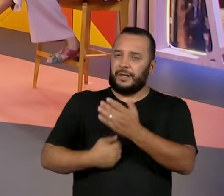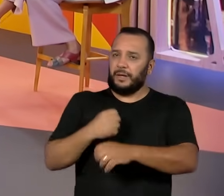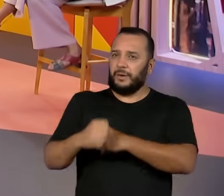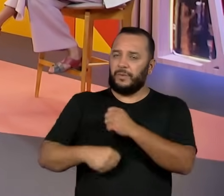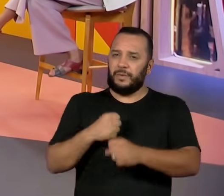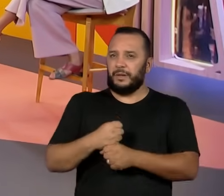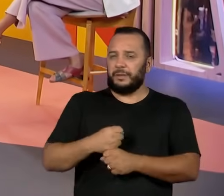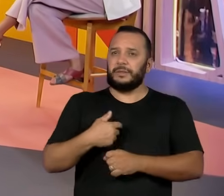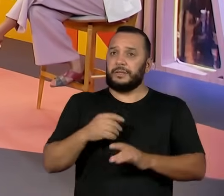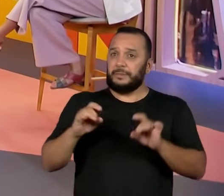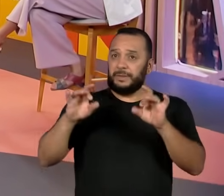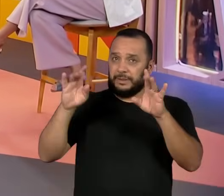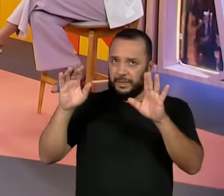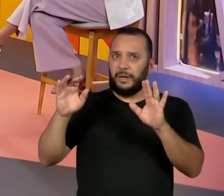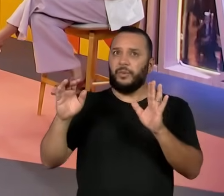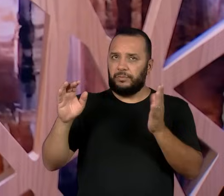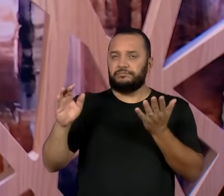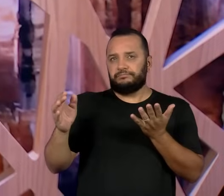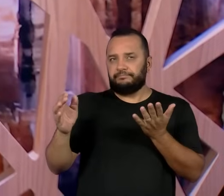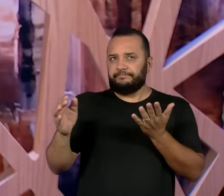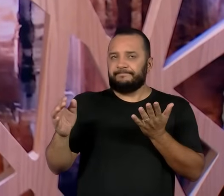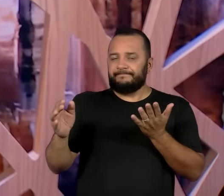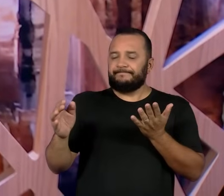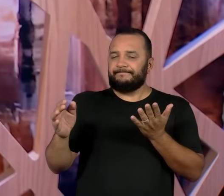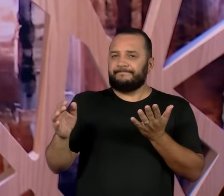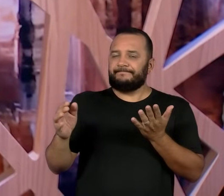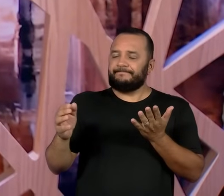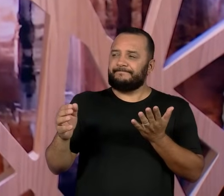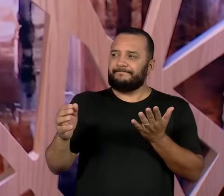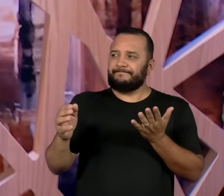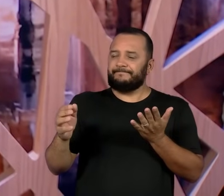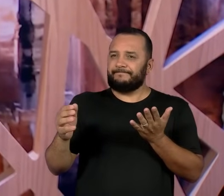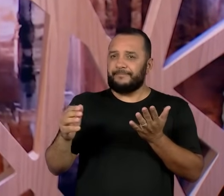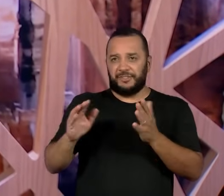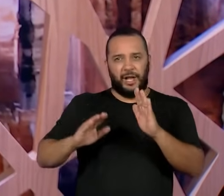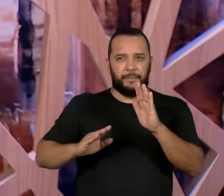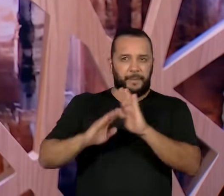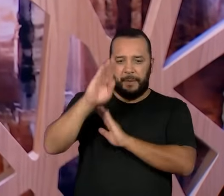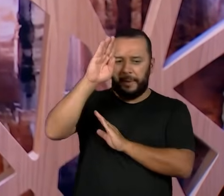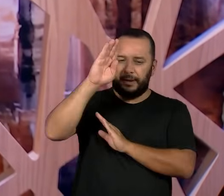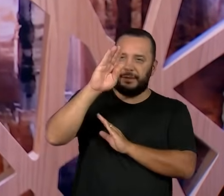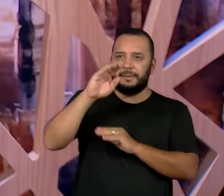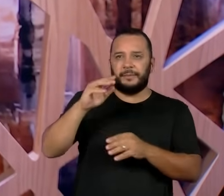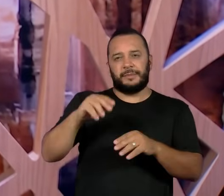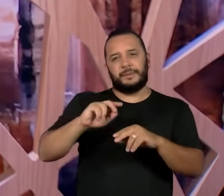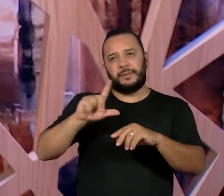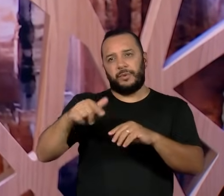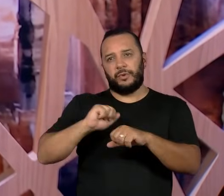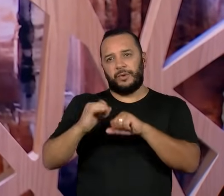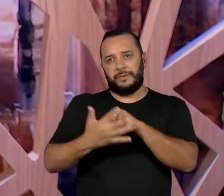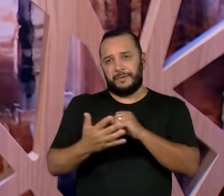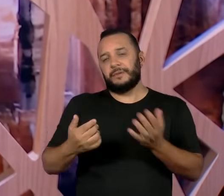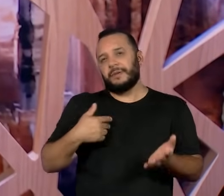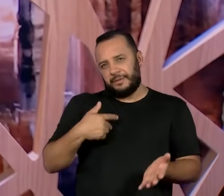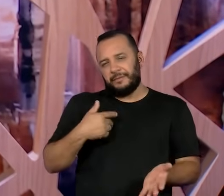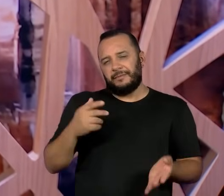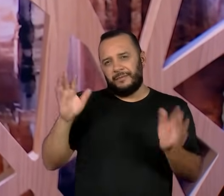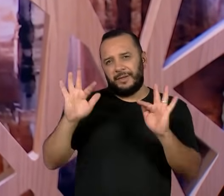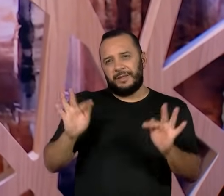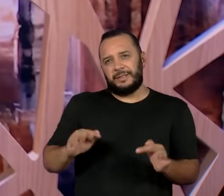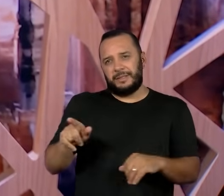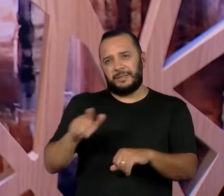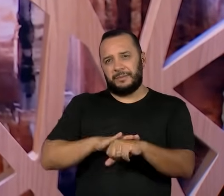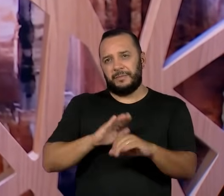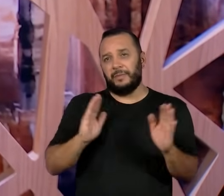tão marcante, nesse ano de retomada. Sem dúvida alguma, fiquei muito contente de estar nessa atuação. E o que eu vi